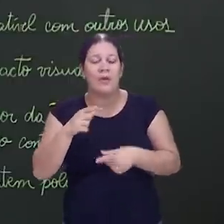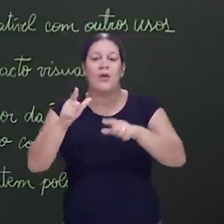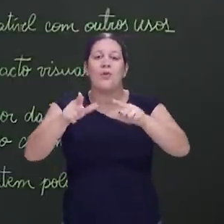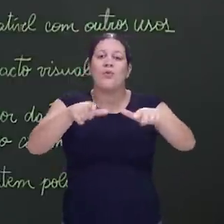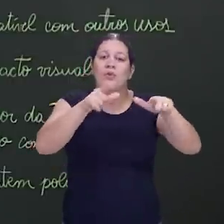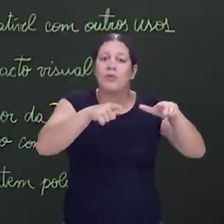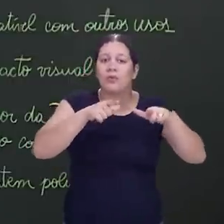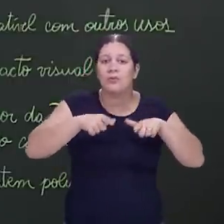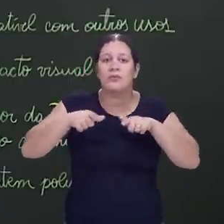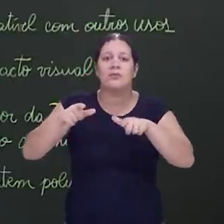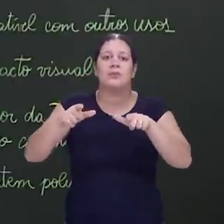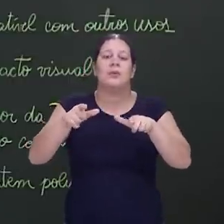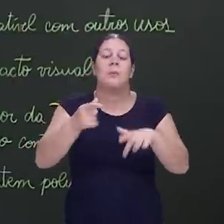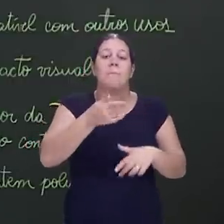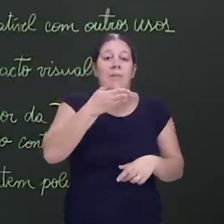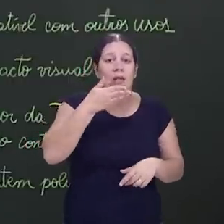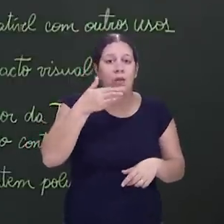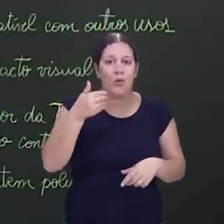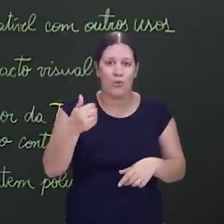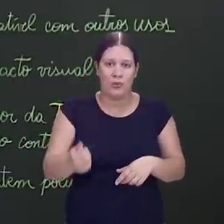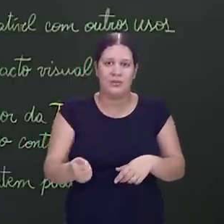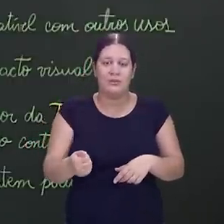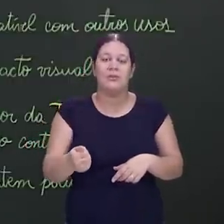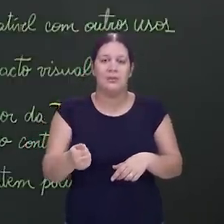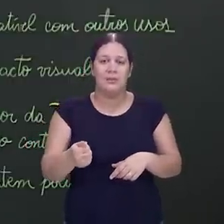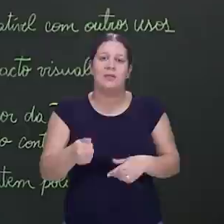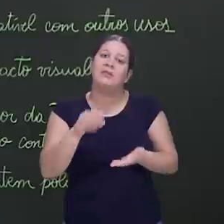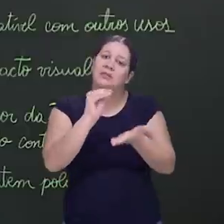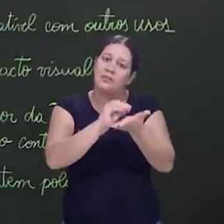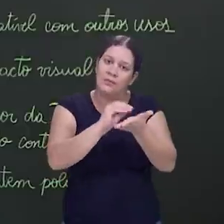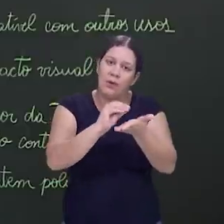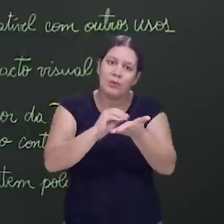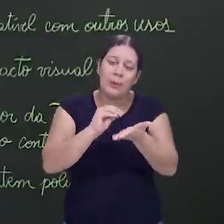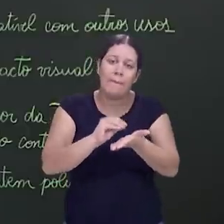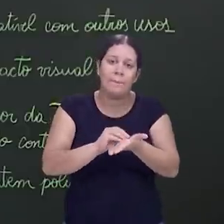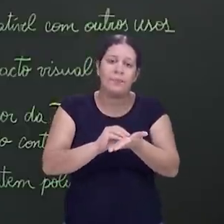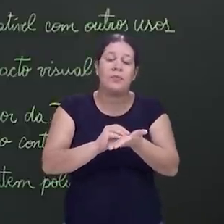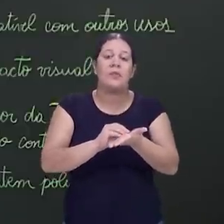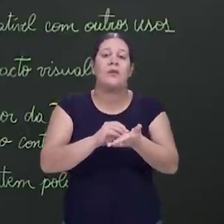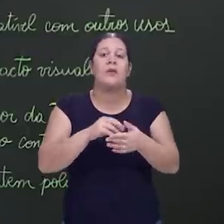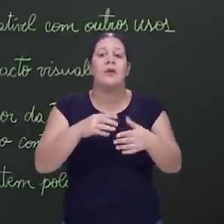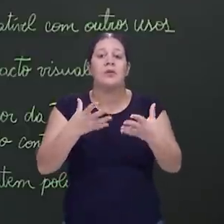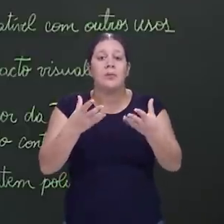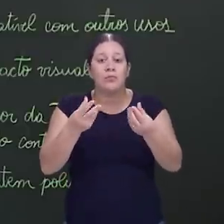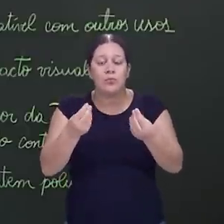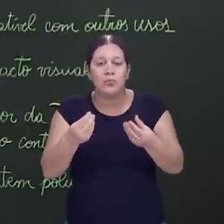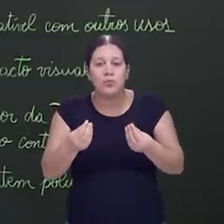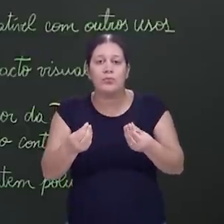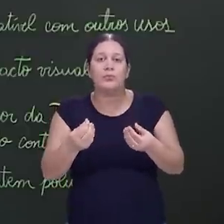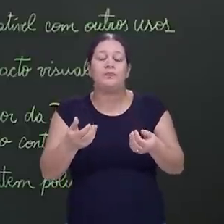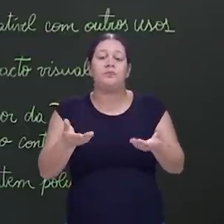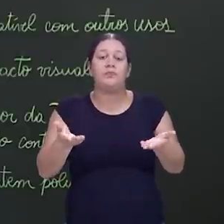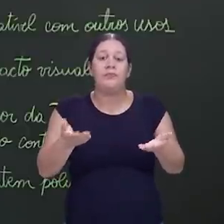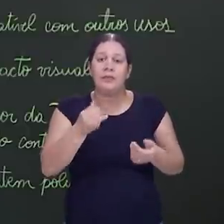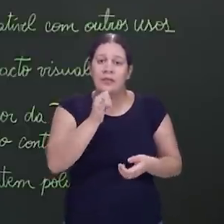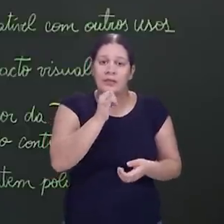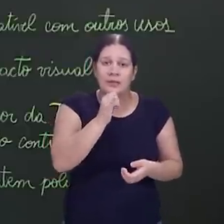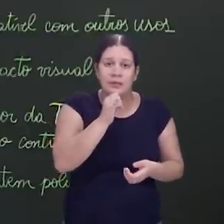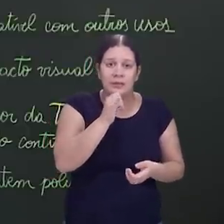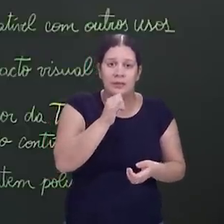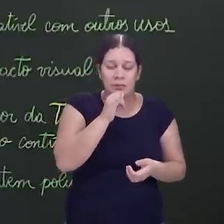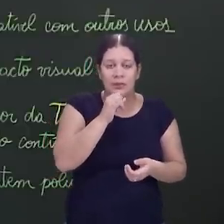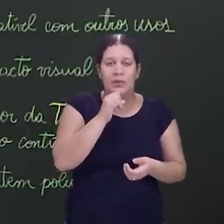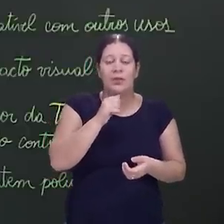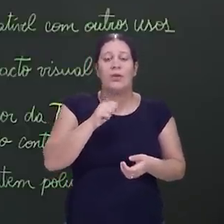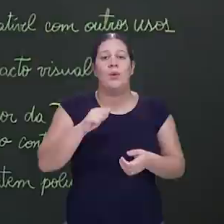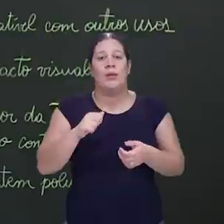realmente são uma das melhores alternativas, na ausência das outras. E Em muitos casos, a emissão, por exemplo, de